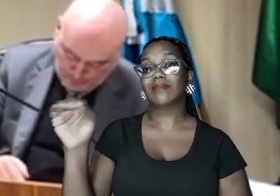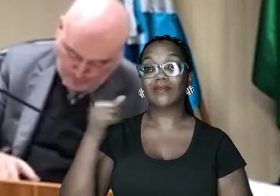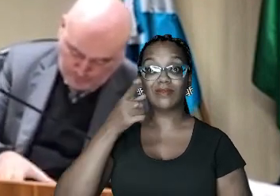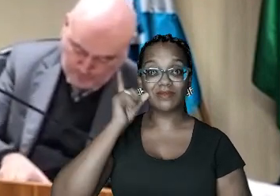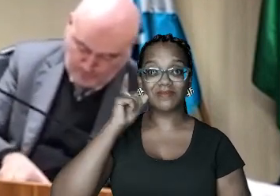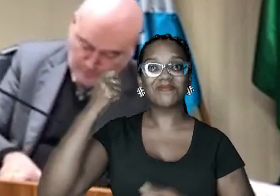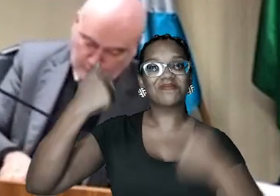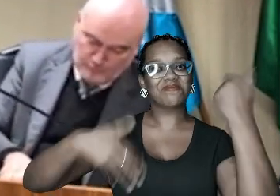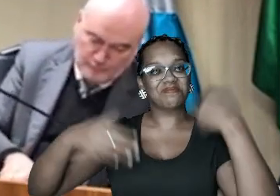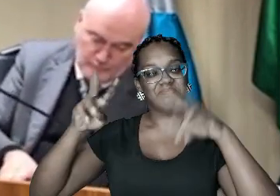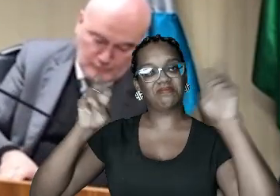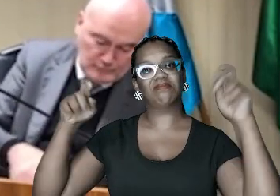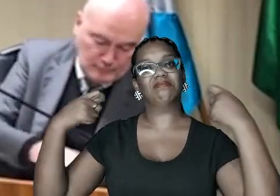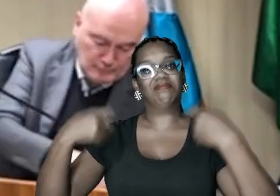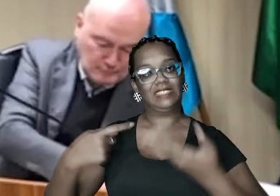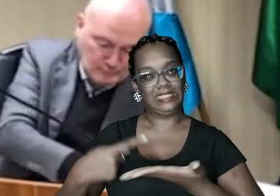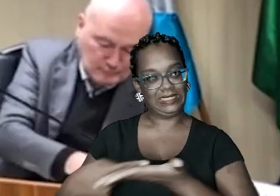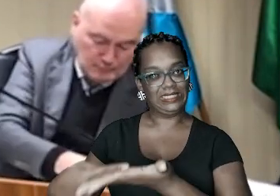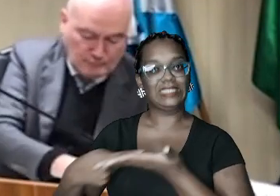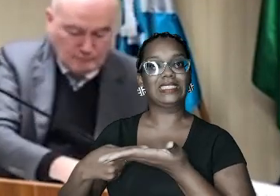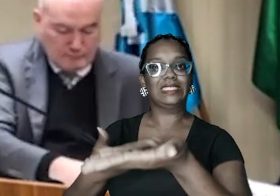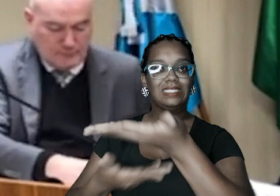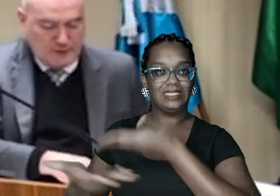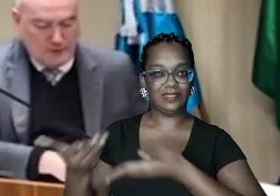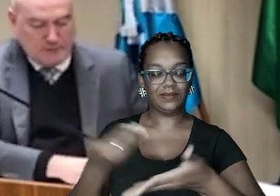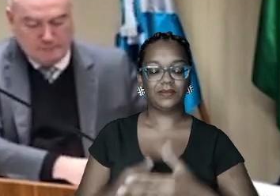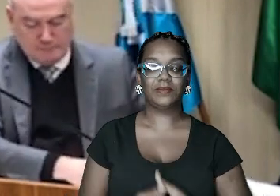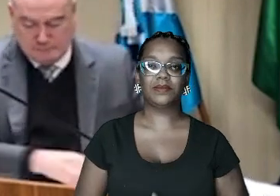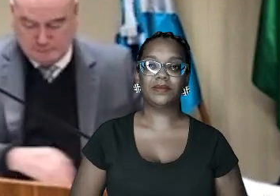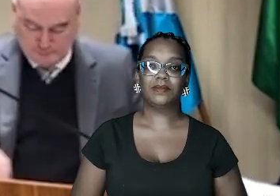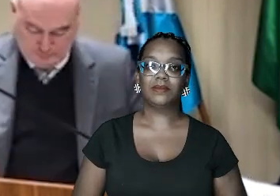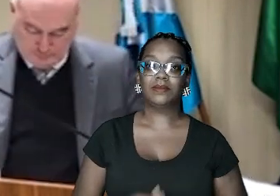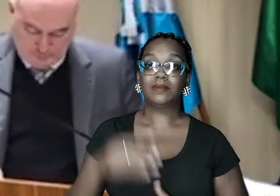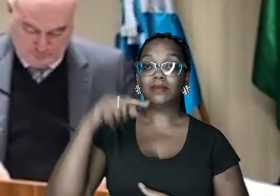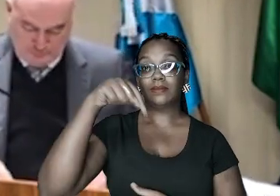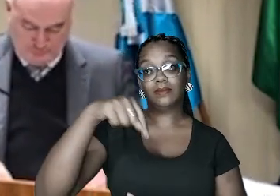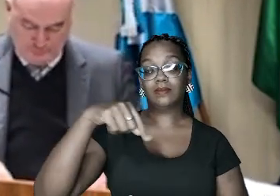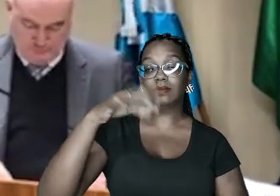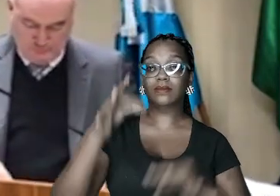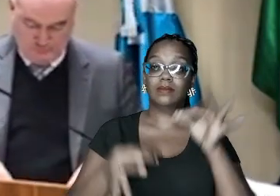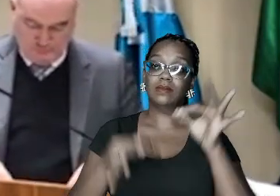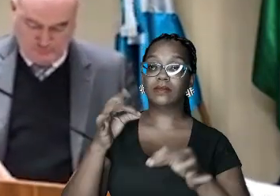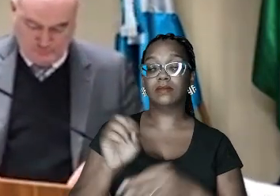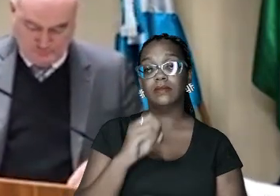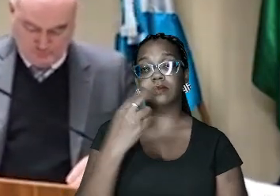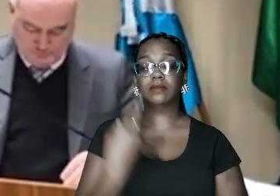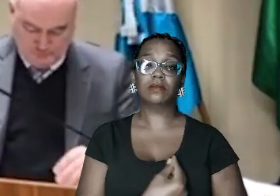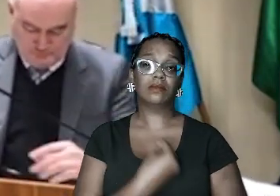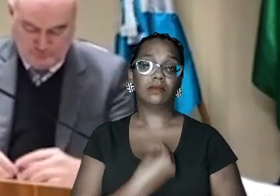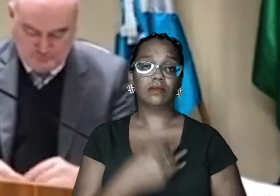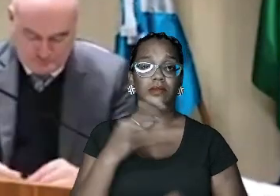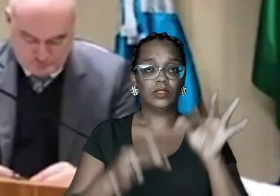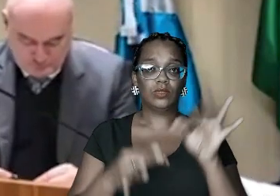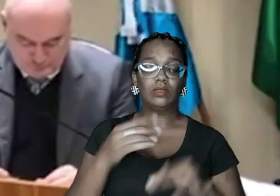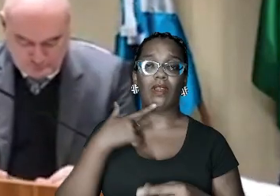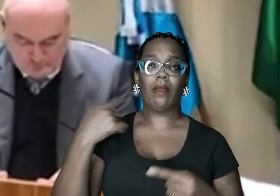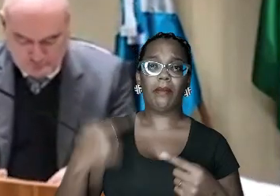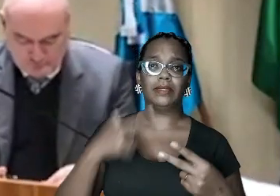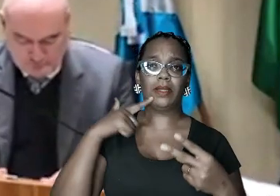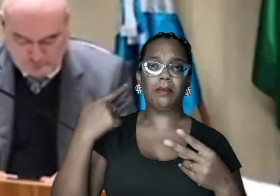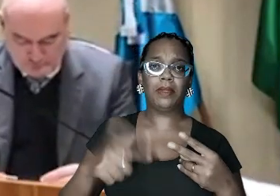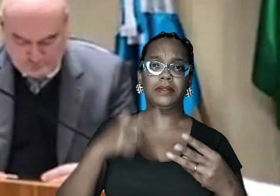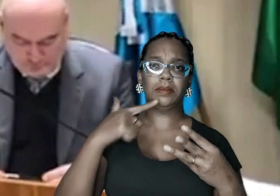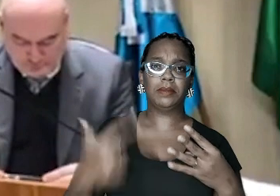de articulação né a gente no judiciário ou na vida no Ramos jurídico a gente repete muito ainda